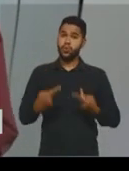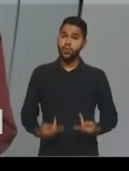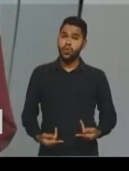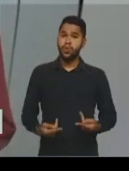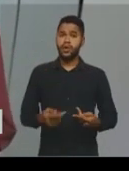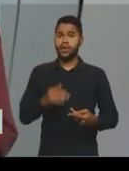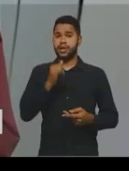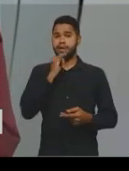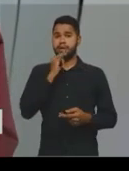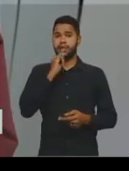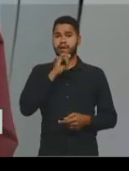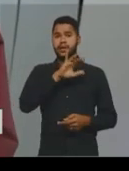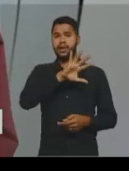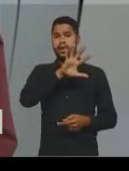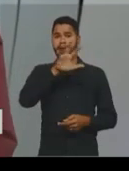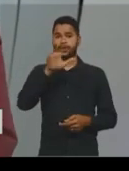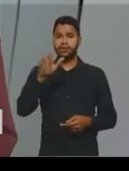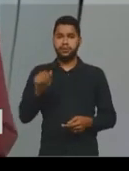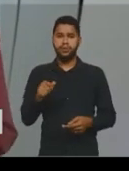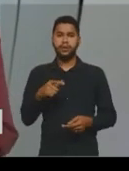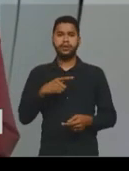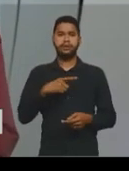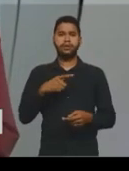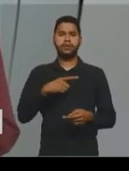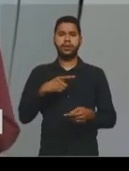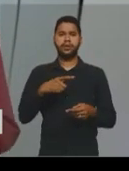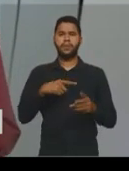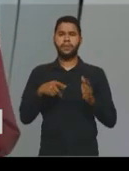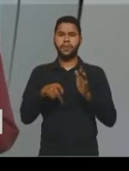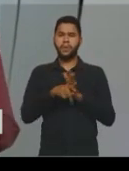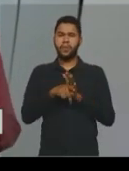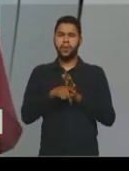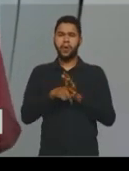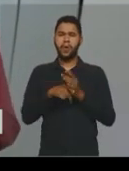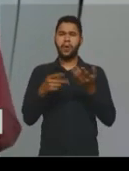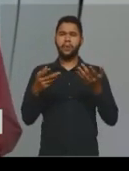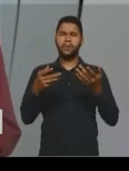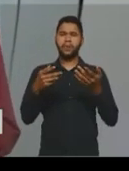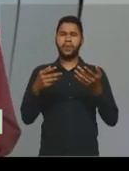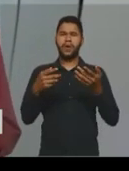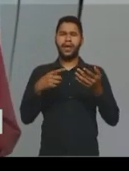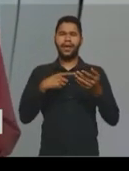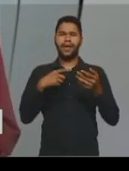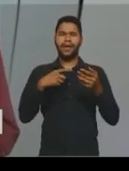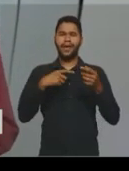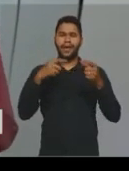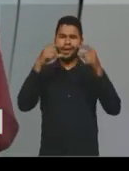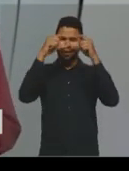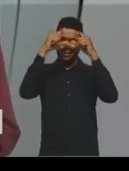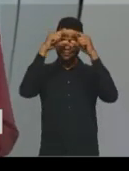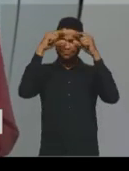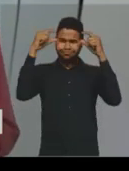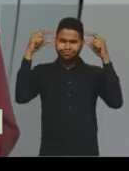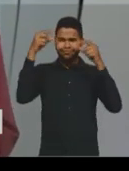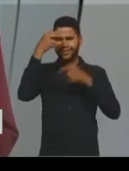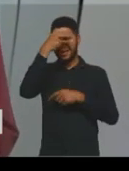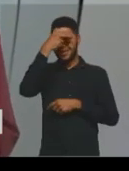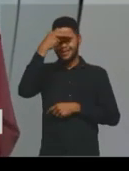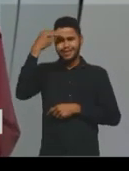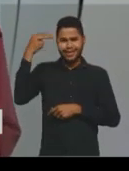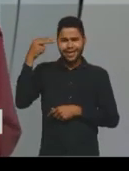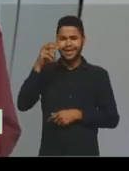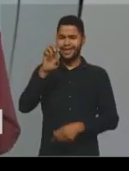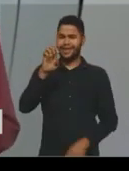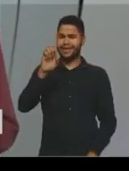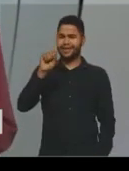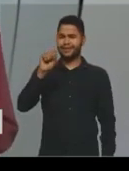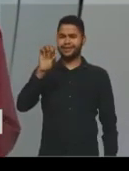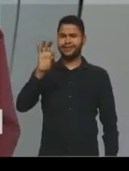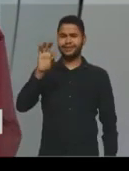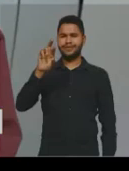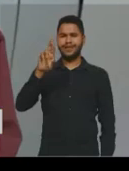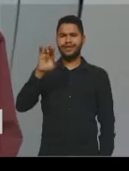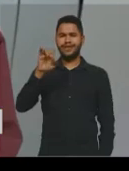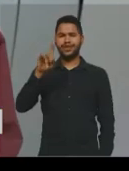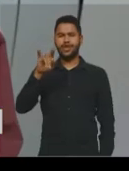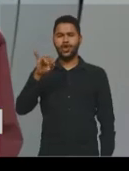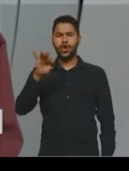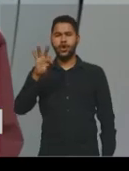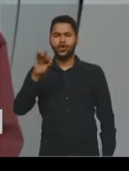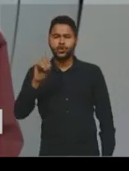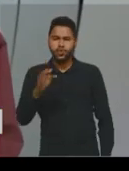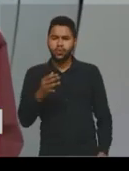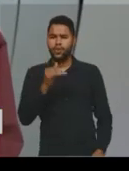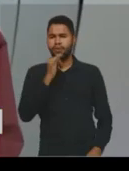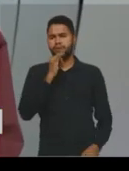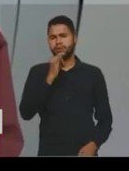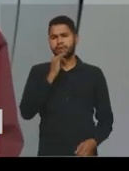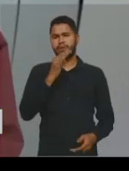África ser vítima de estereótipos, a gente tem que ter uma posição crítica no caso dos direitos humanos e no caso aqui que fala